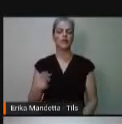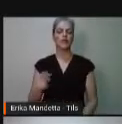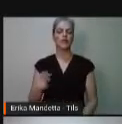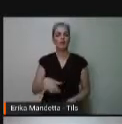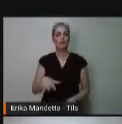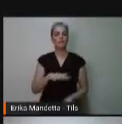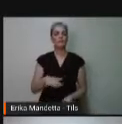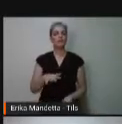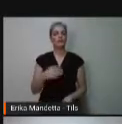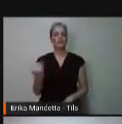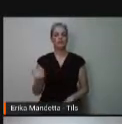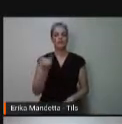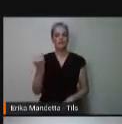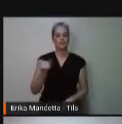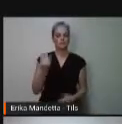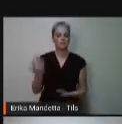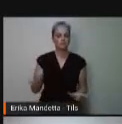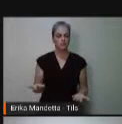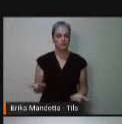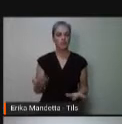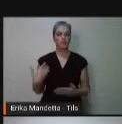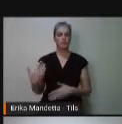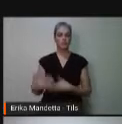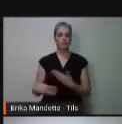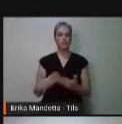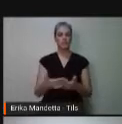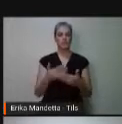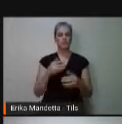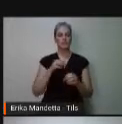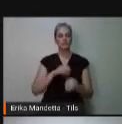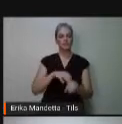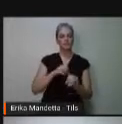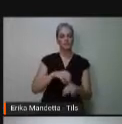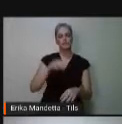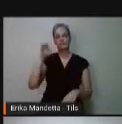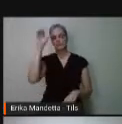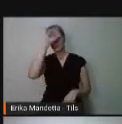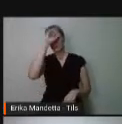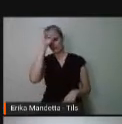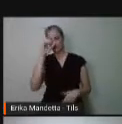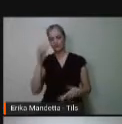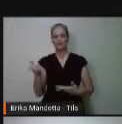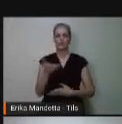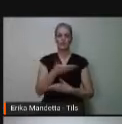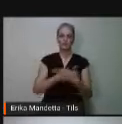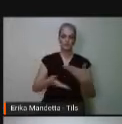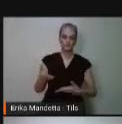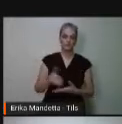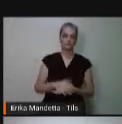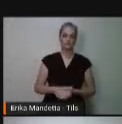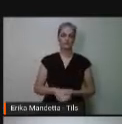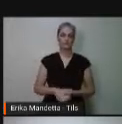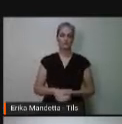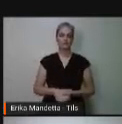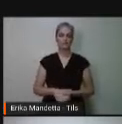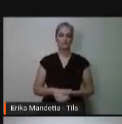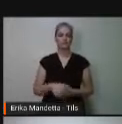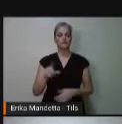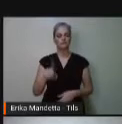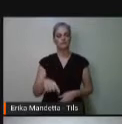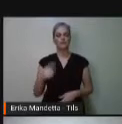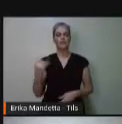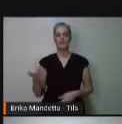potencializadora do processo de ensino e aprendizagem, né? E é muito importante dizer